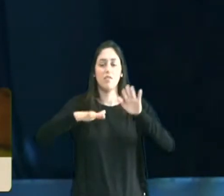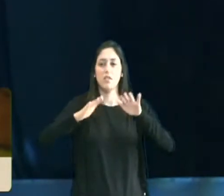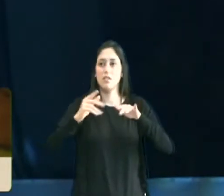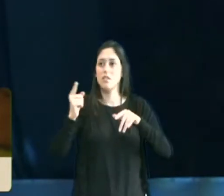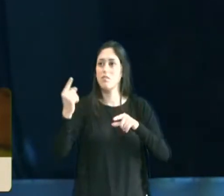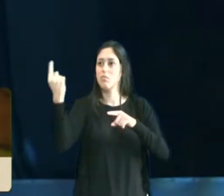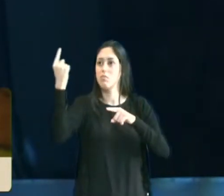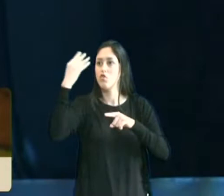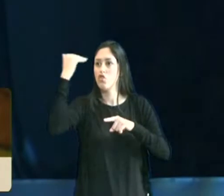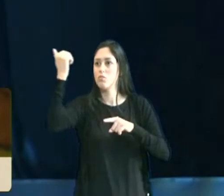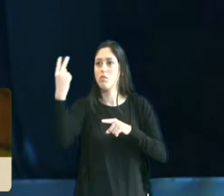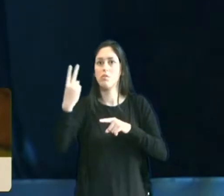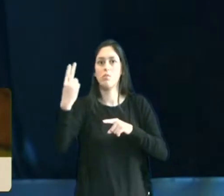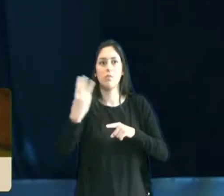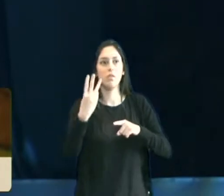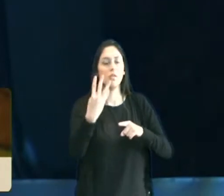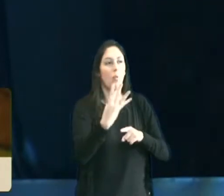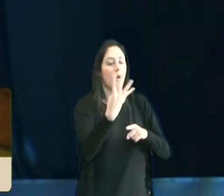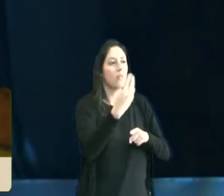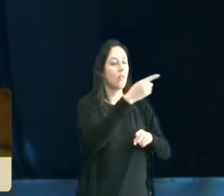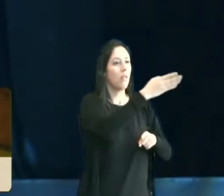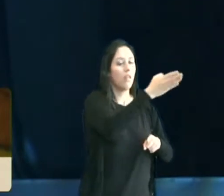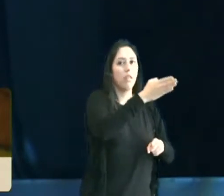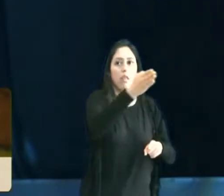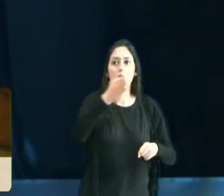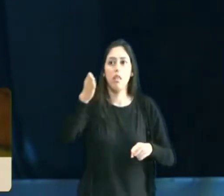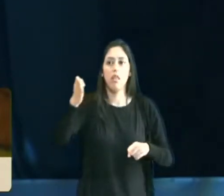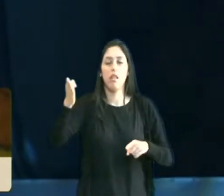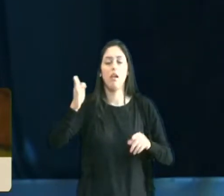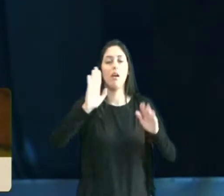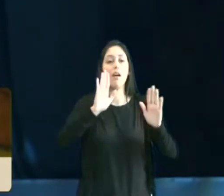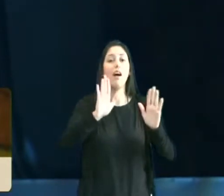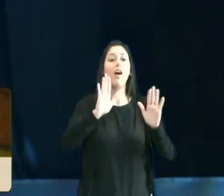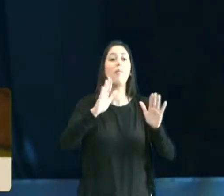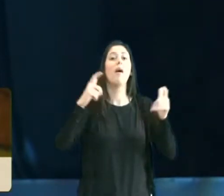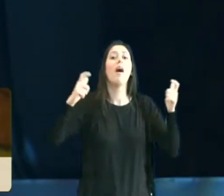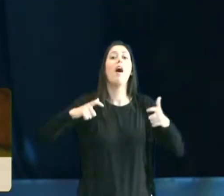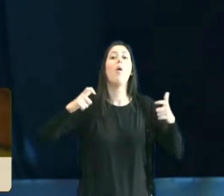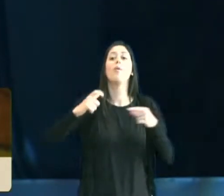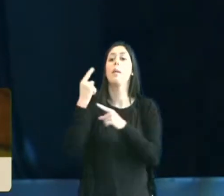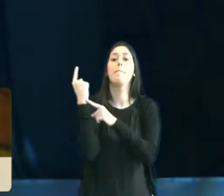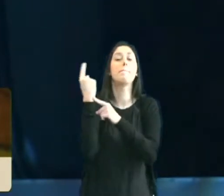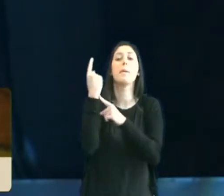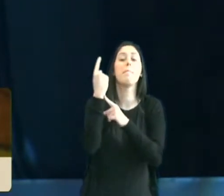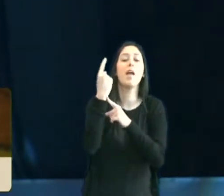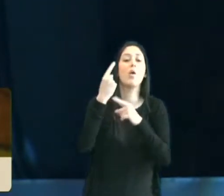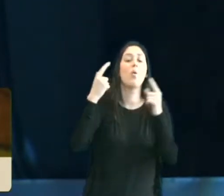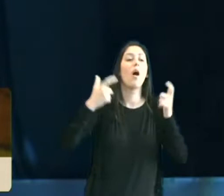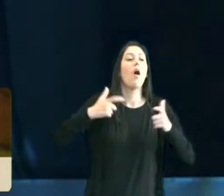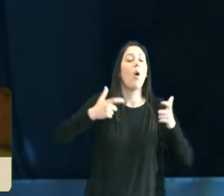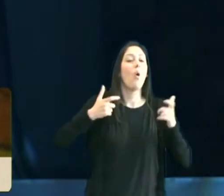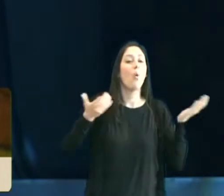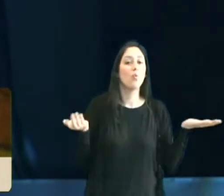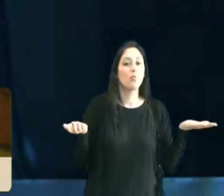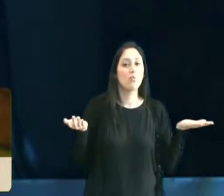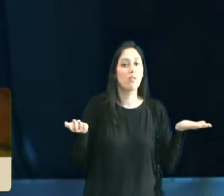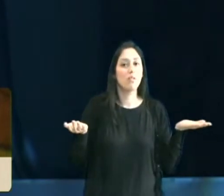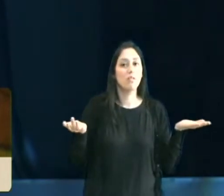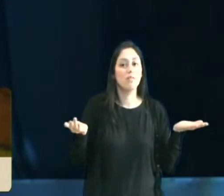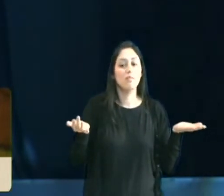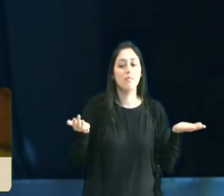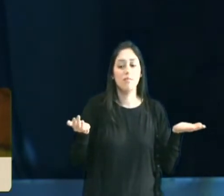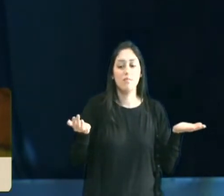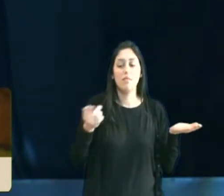Eu queria te desafiar a entender primeiro aonde você está indo, aonde você quer chegar. Qual é o lugar que Deus